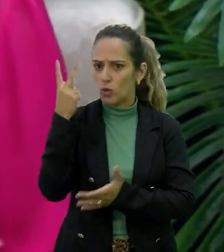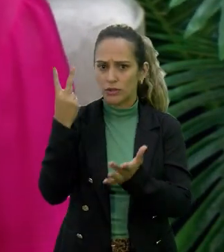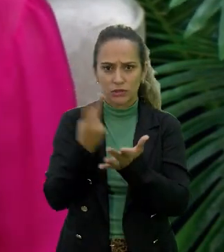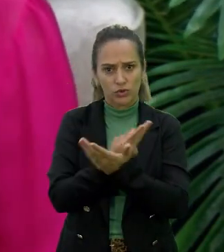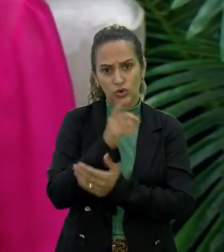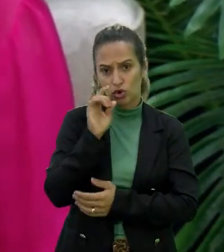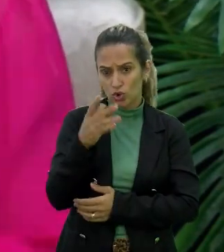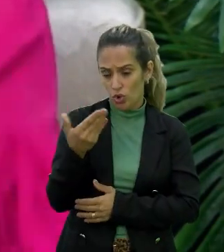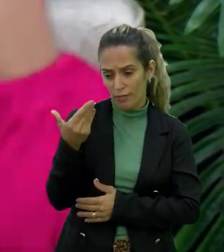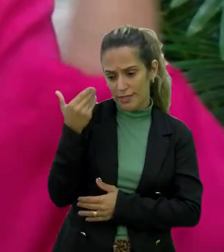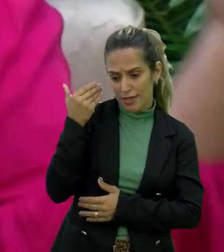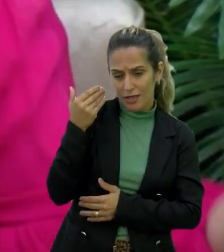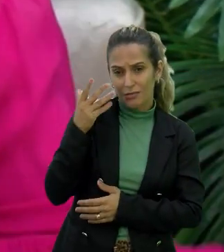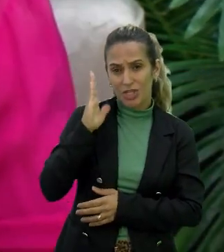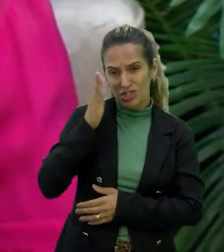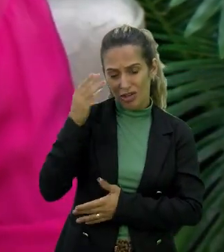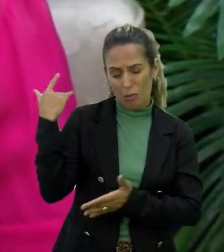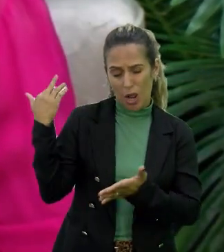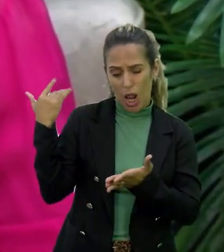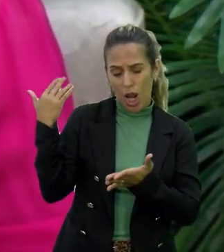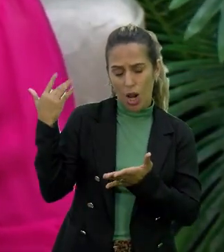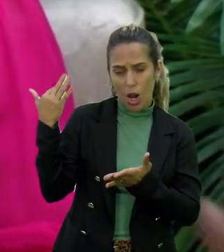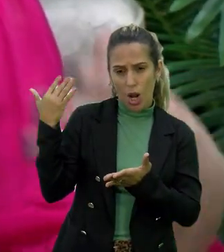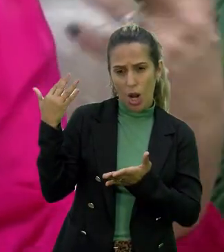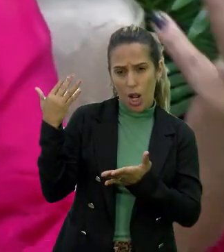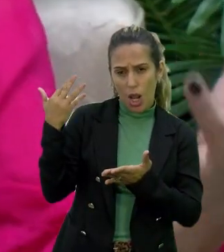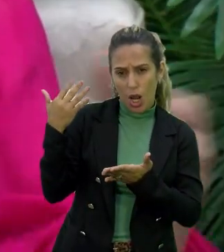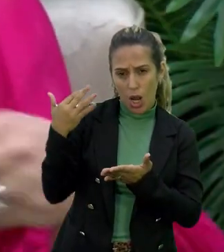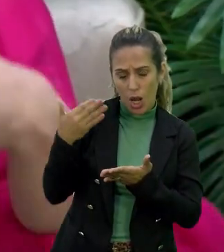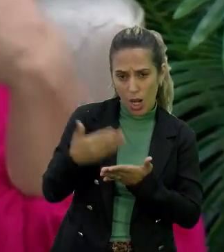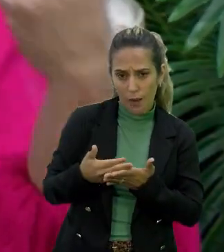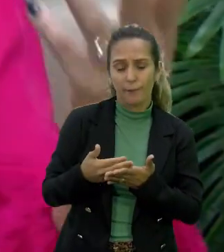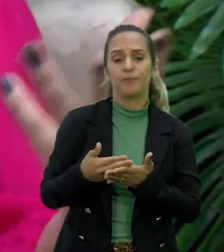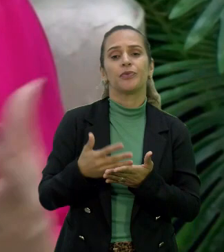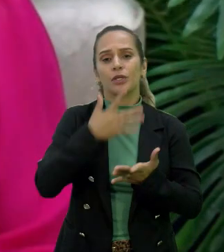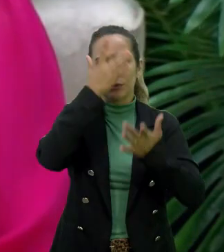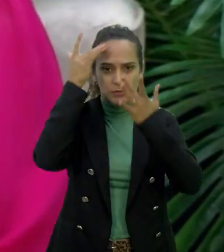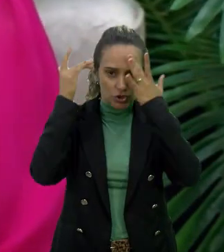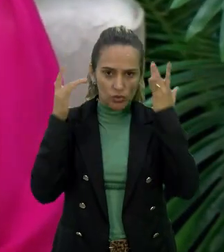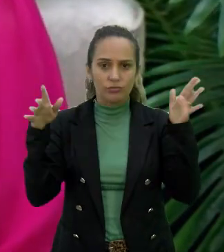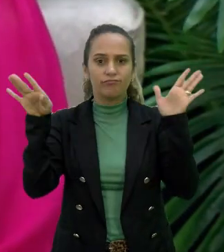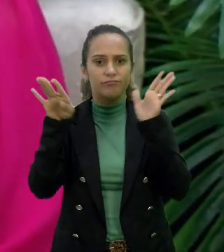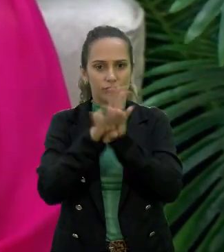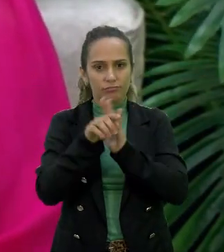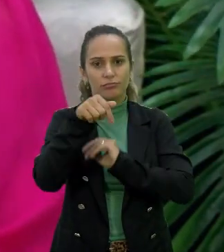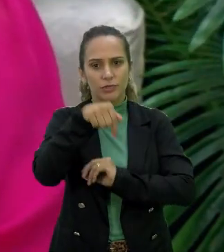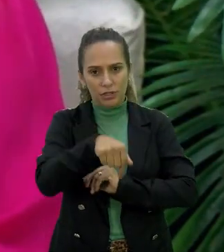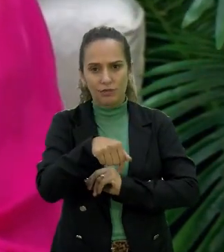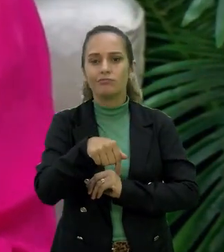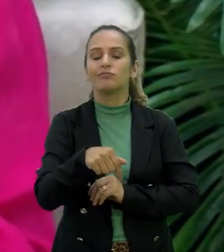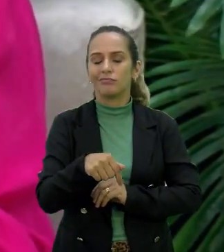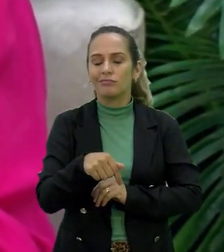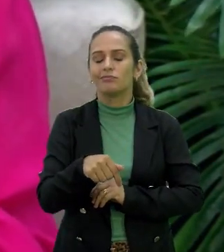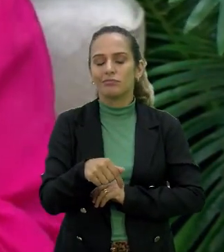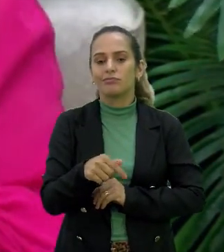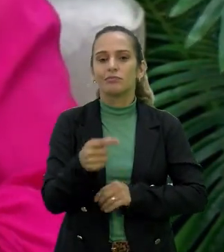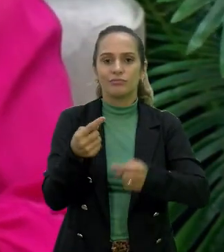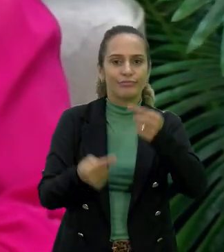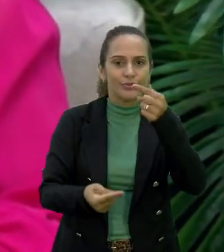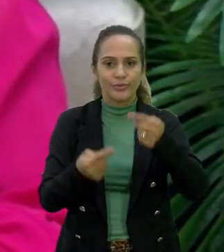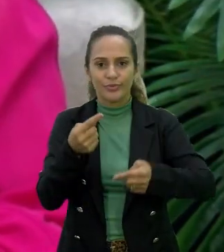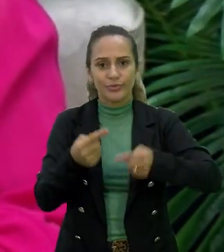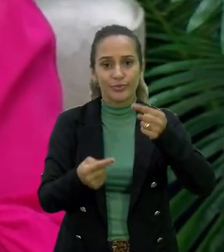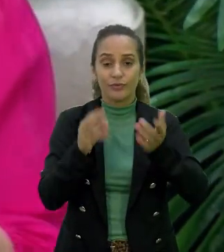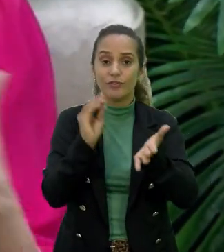aconteceu apenas no governo passado Você já vem de longa data né quando foram lá quando chegaram quando é enfim eu acho que foi